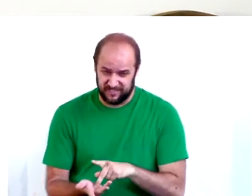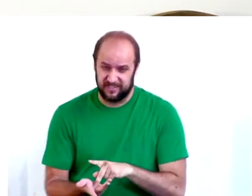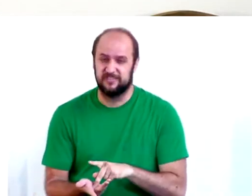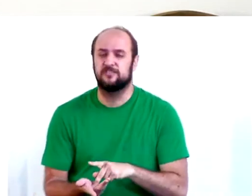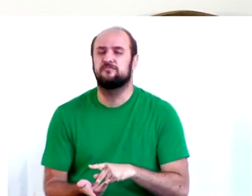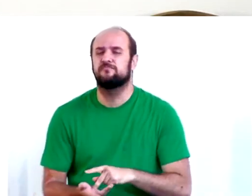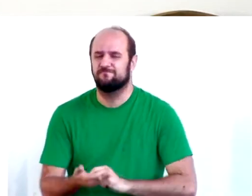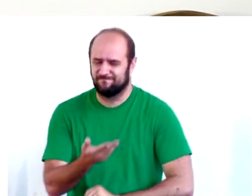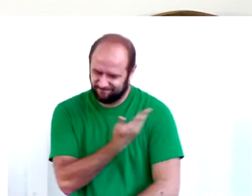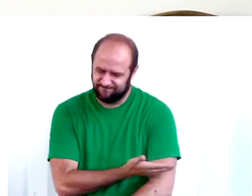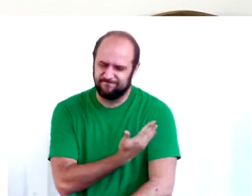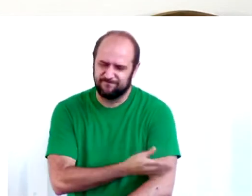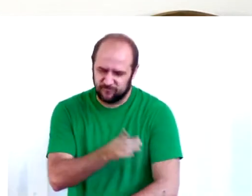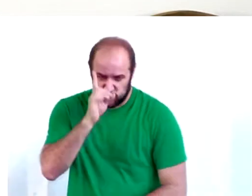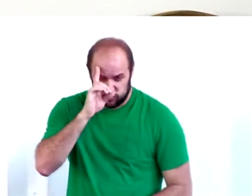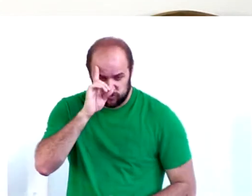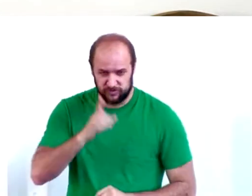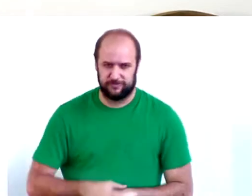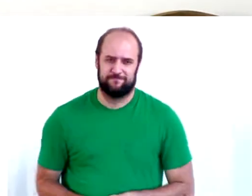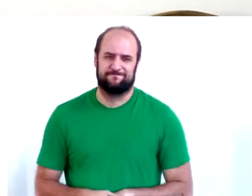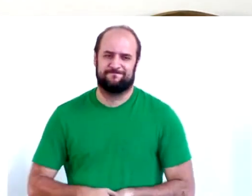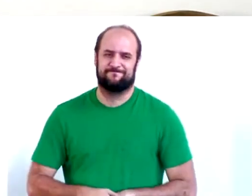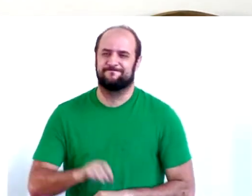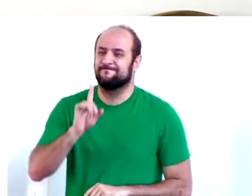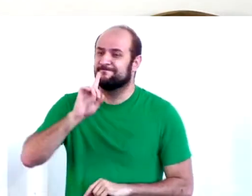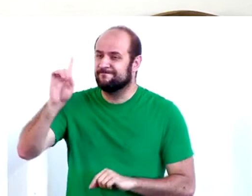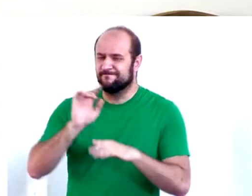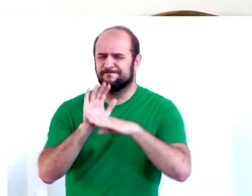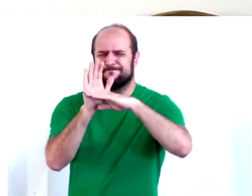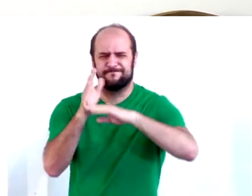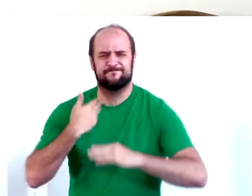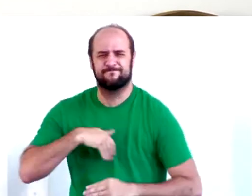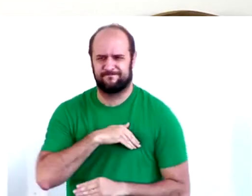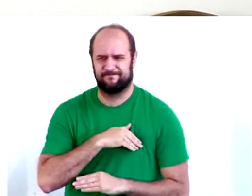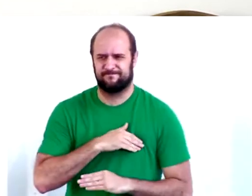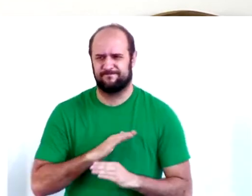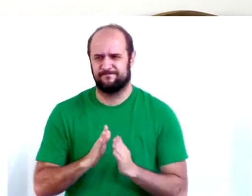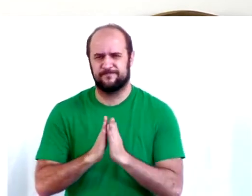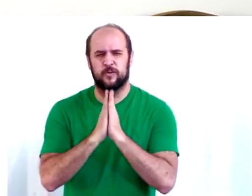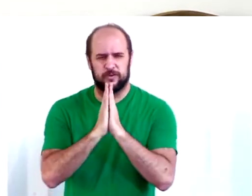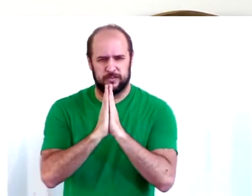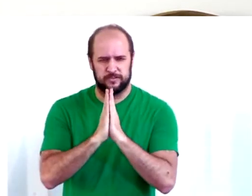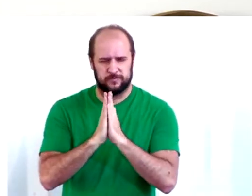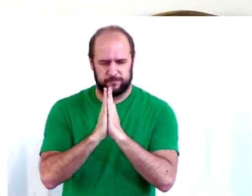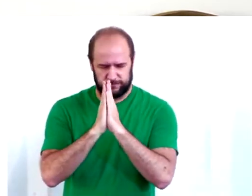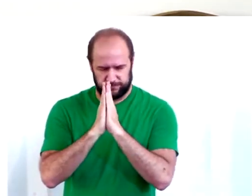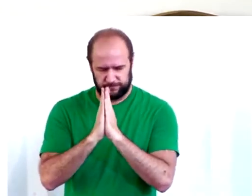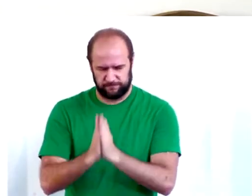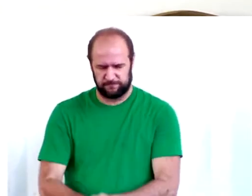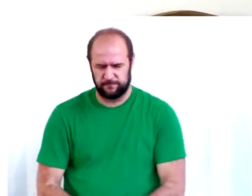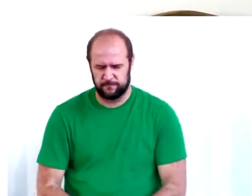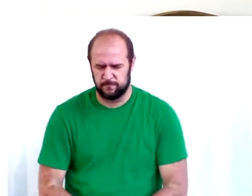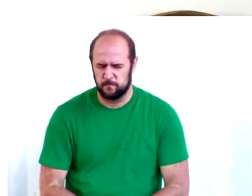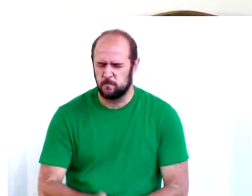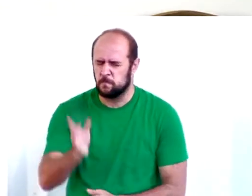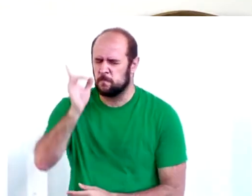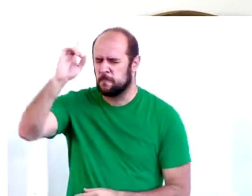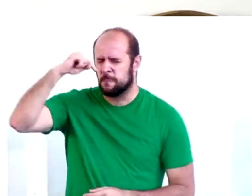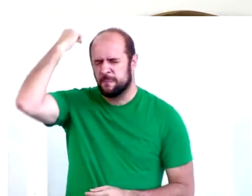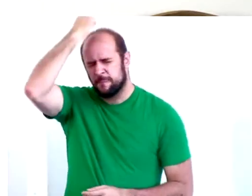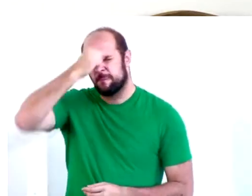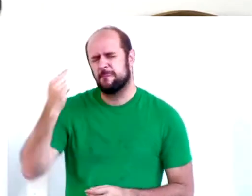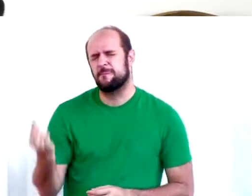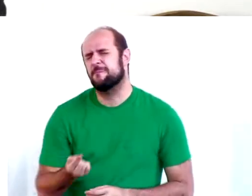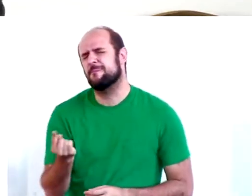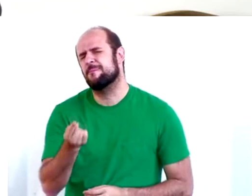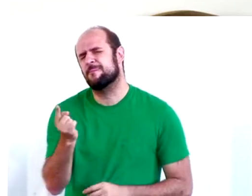prática. Que Deus nos ajude nisso. Oremos, fechemos nossos olhos. Santo e eterno Deus, nada mais